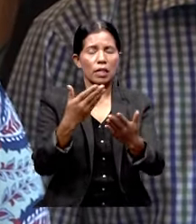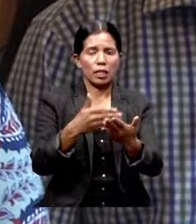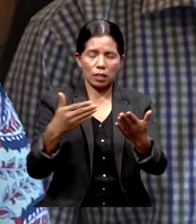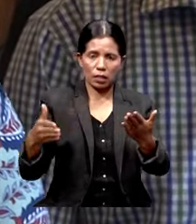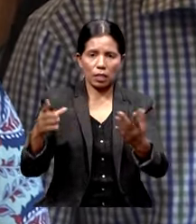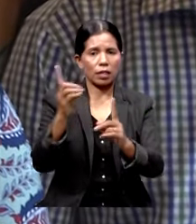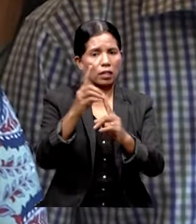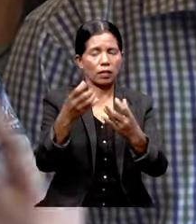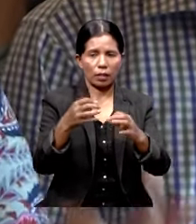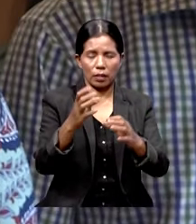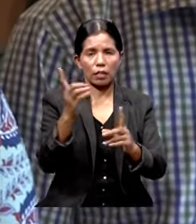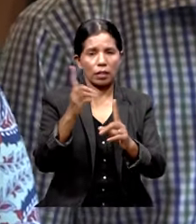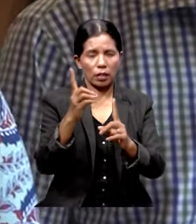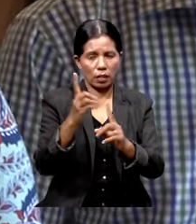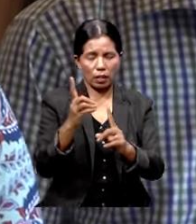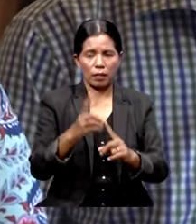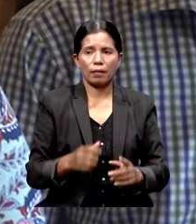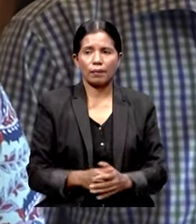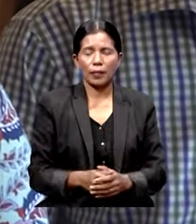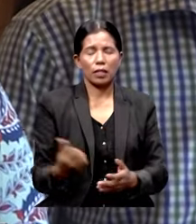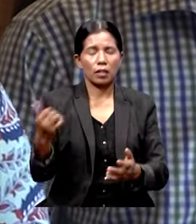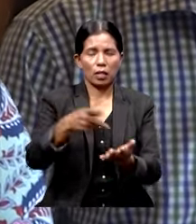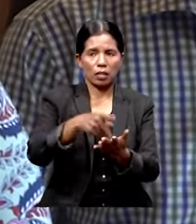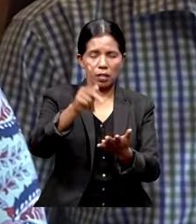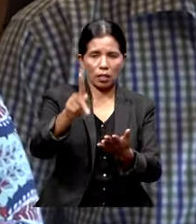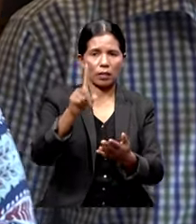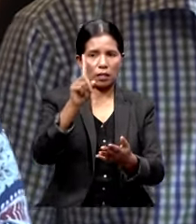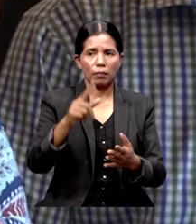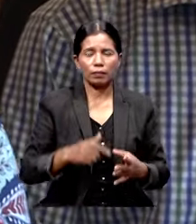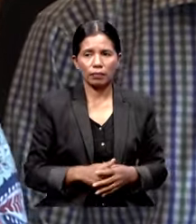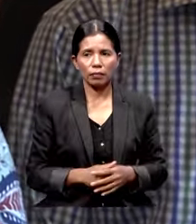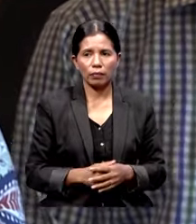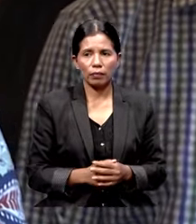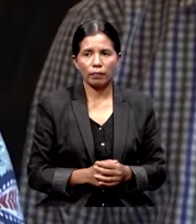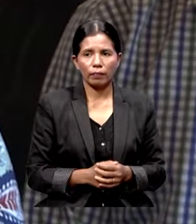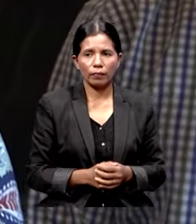maka sira nia obrigação ser tem que ser lukoimas, ida maka